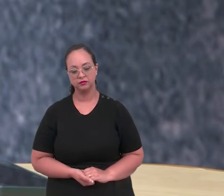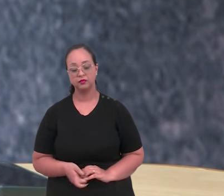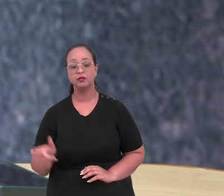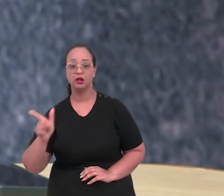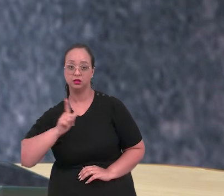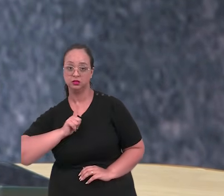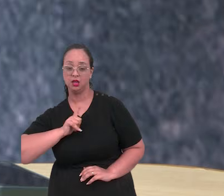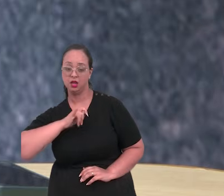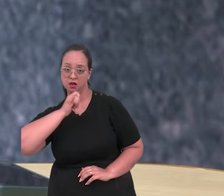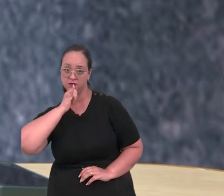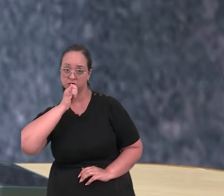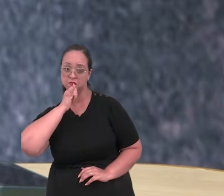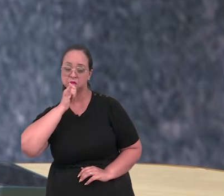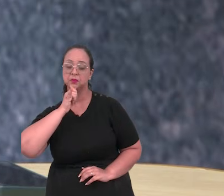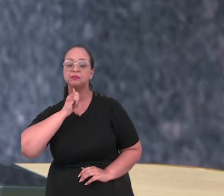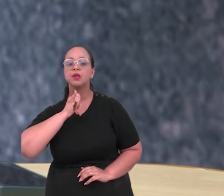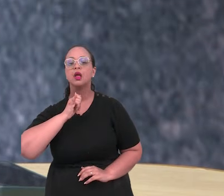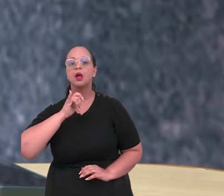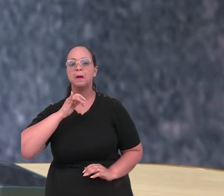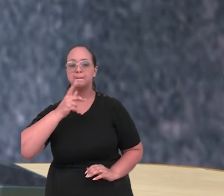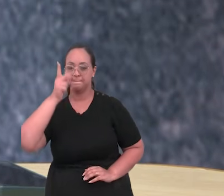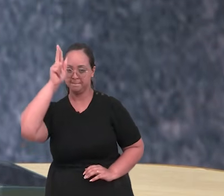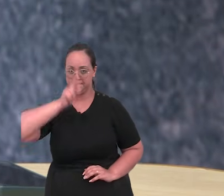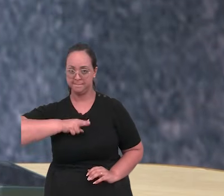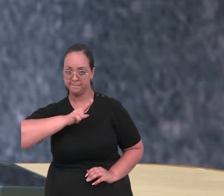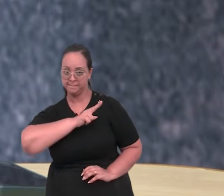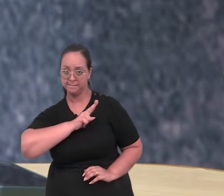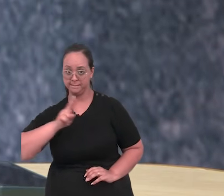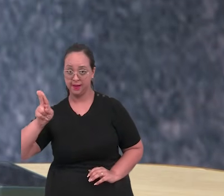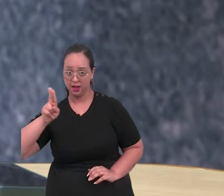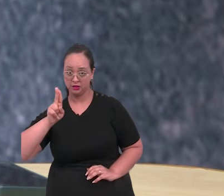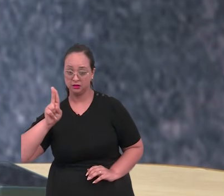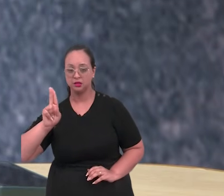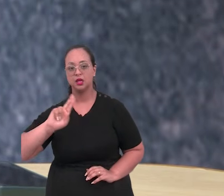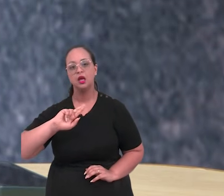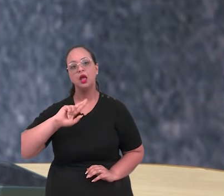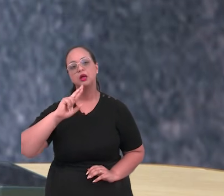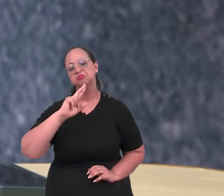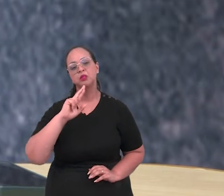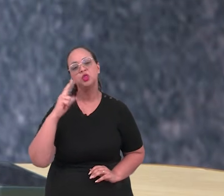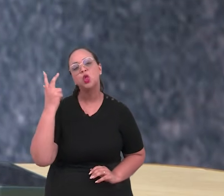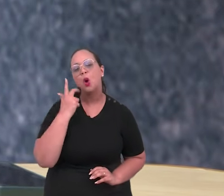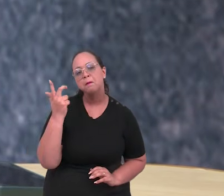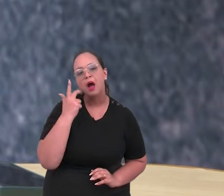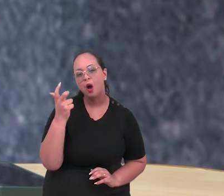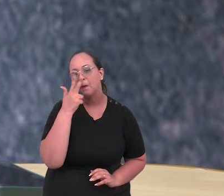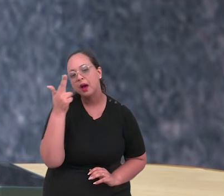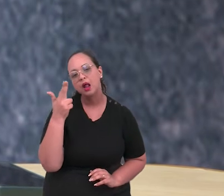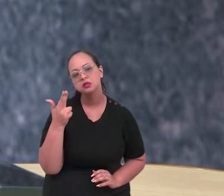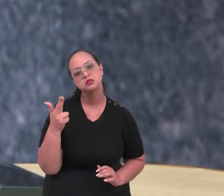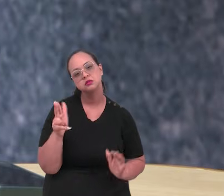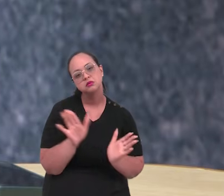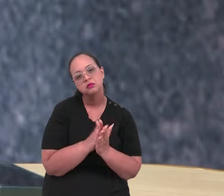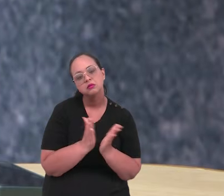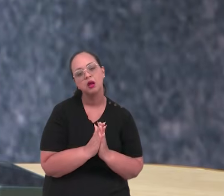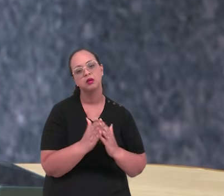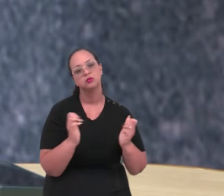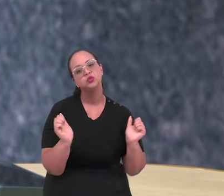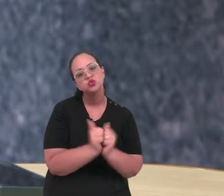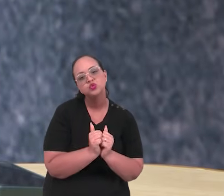regular. O clero secular eram aqueles padres que não eram das ordens religiosas, que estavam no século, ou seja, no